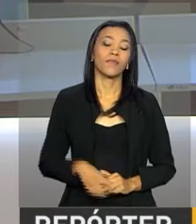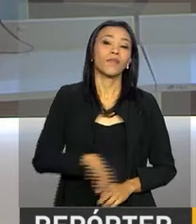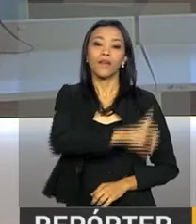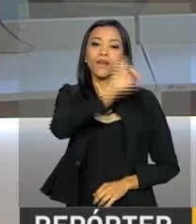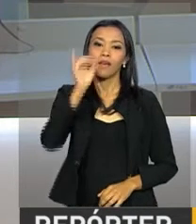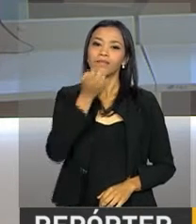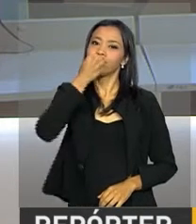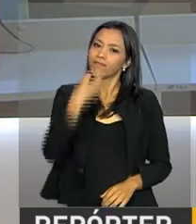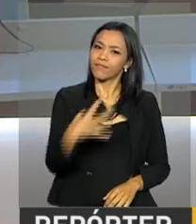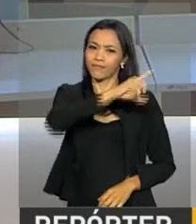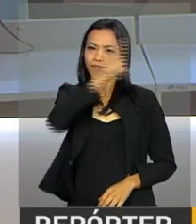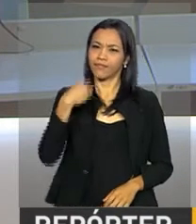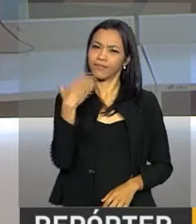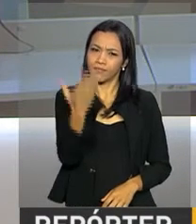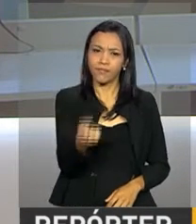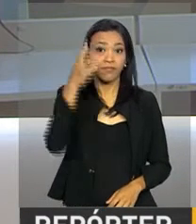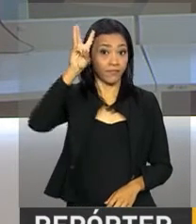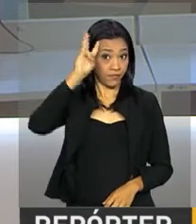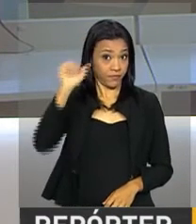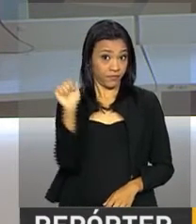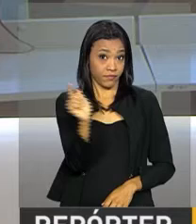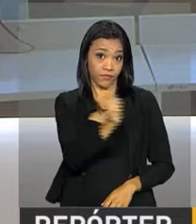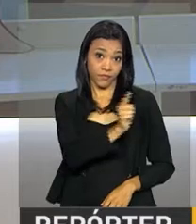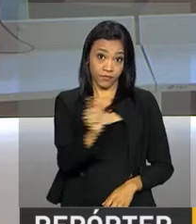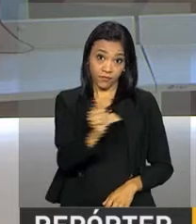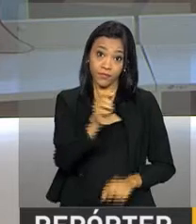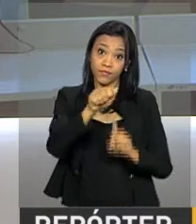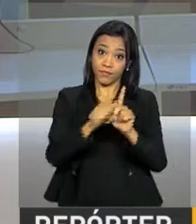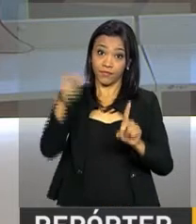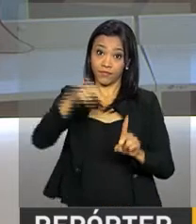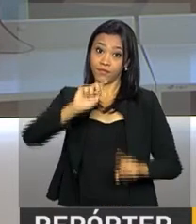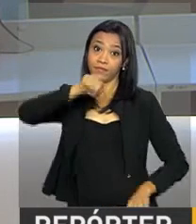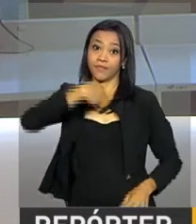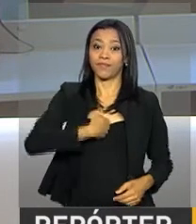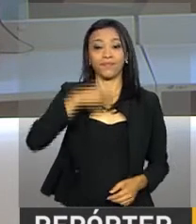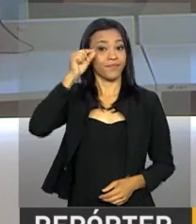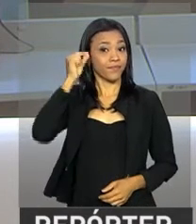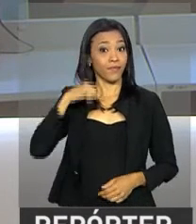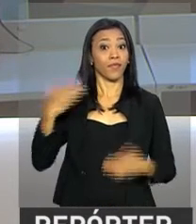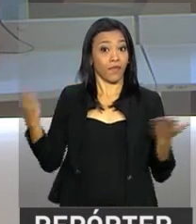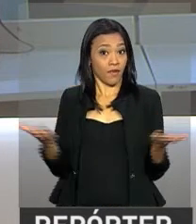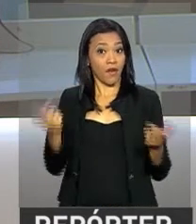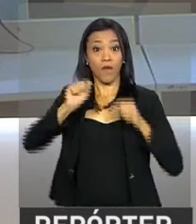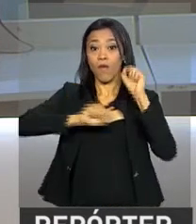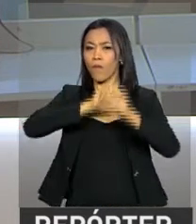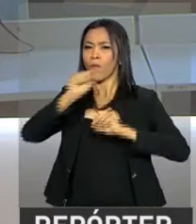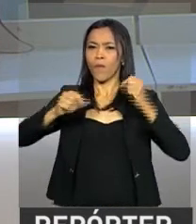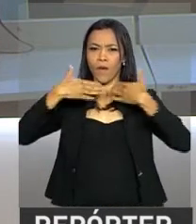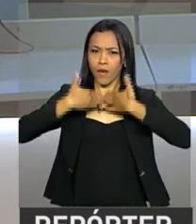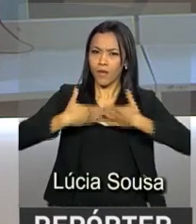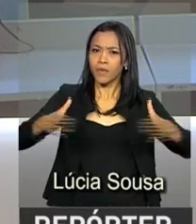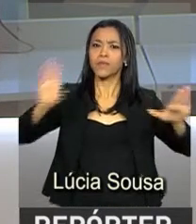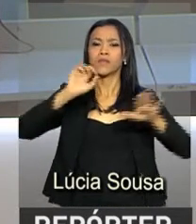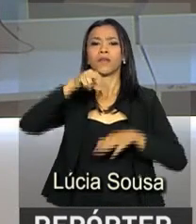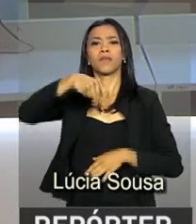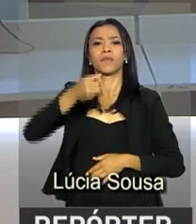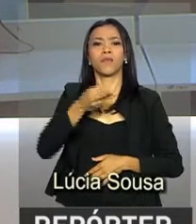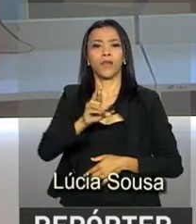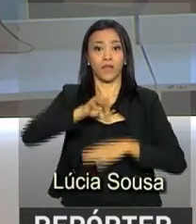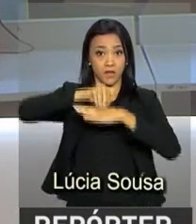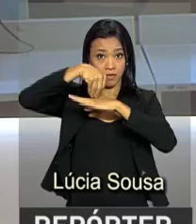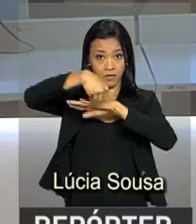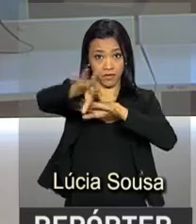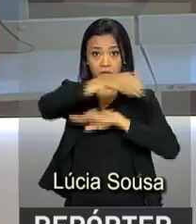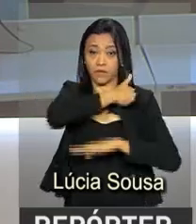Olá, bom dia para você. Terça-feira, 22 de novembro. Eu sou Renata Corsini e o repórter NBR começa agora com as